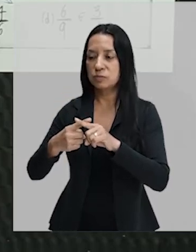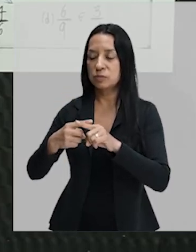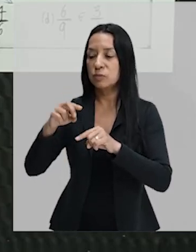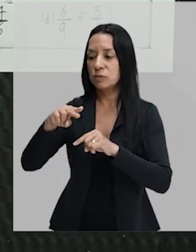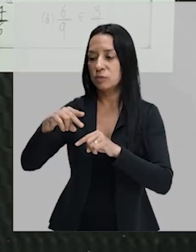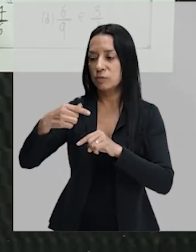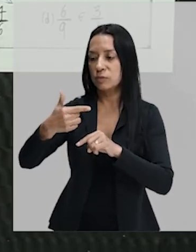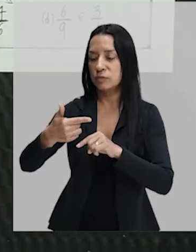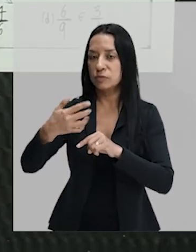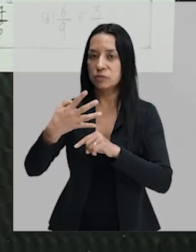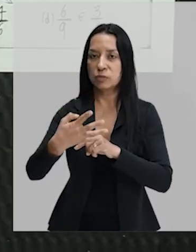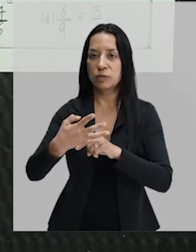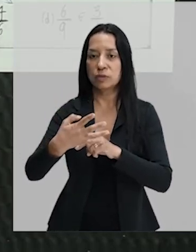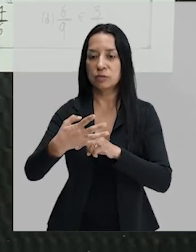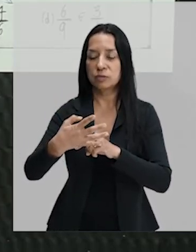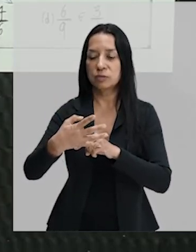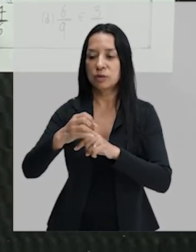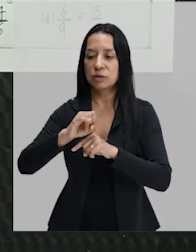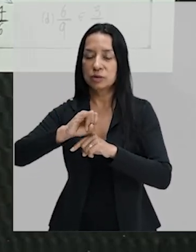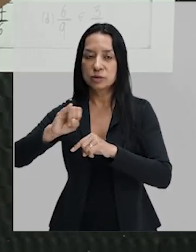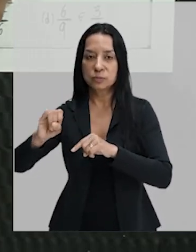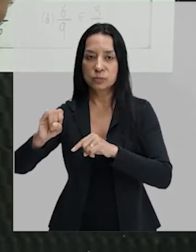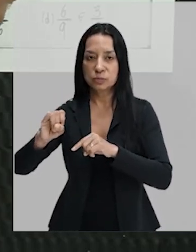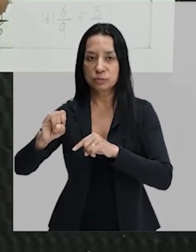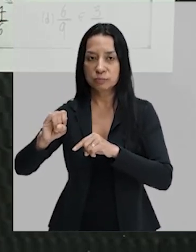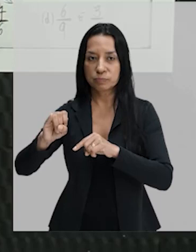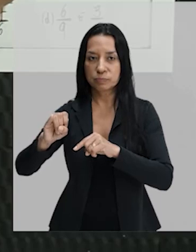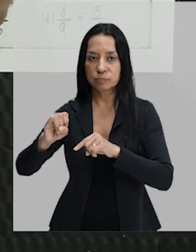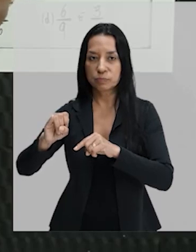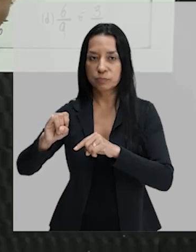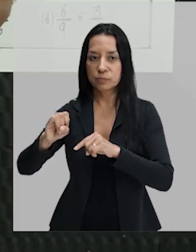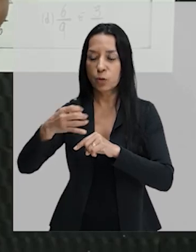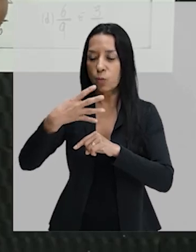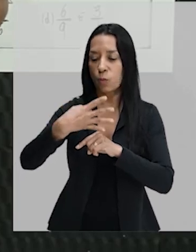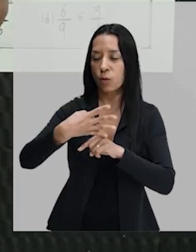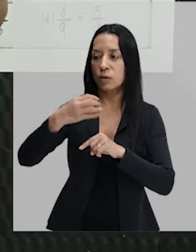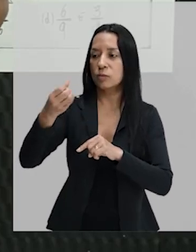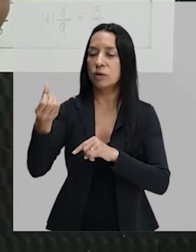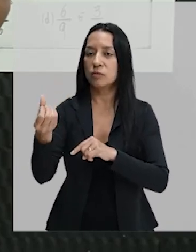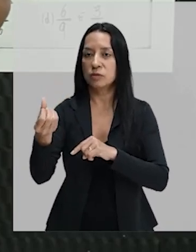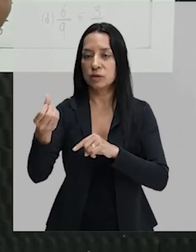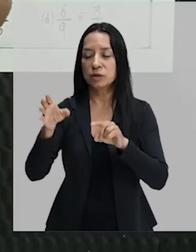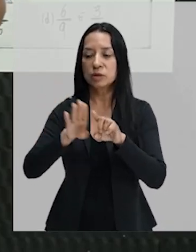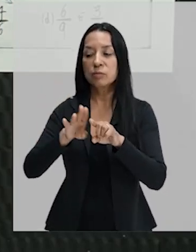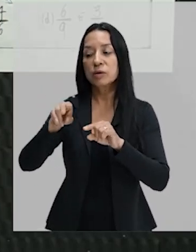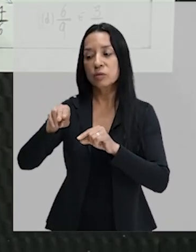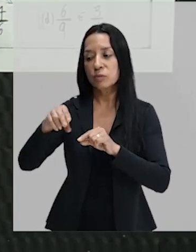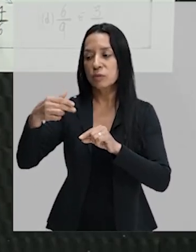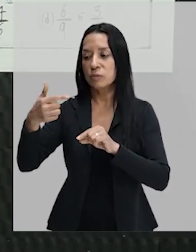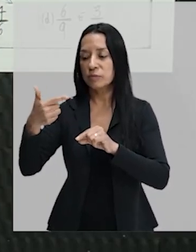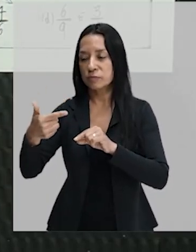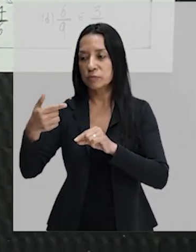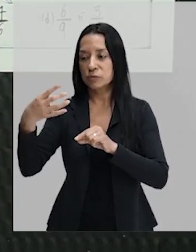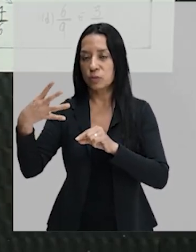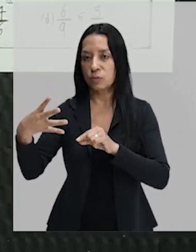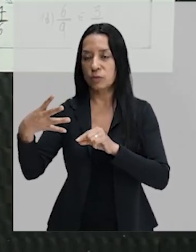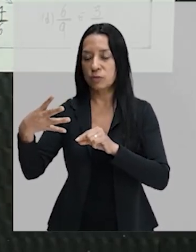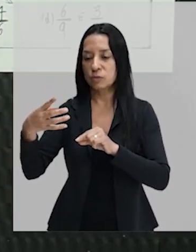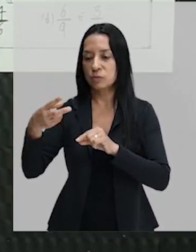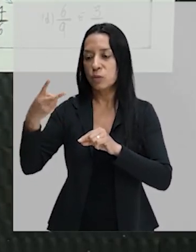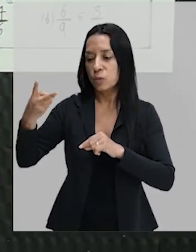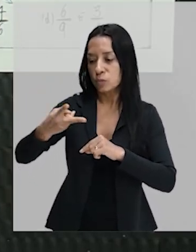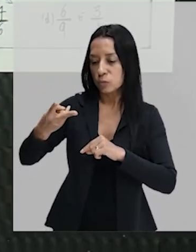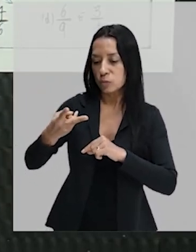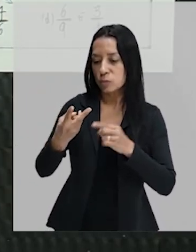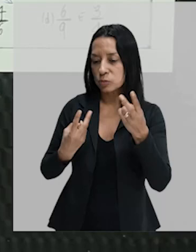24. E se eu multiplicar o 4 pelo 6, vai dar 24 também. Ó. Então, esses dois pares de